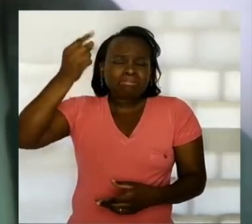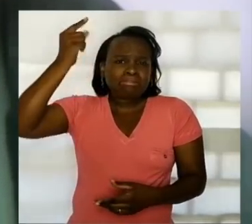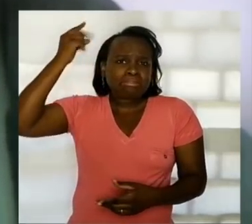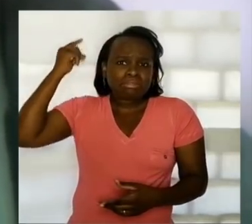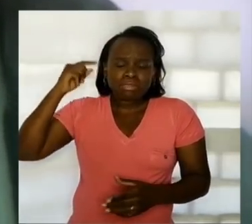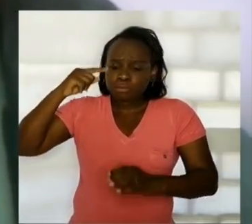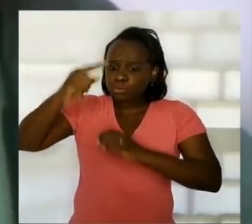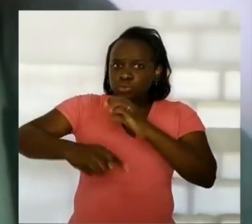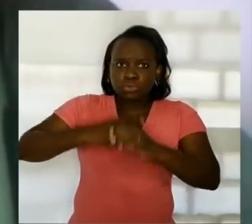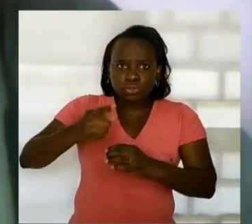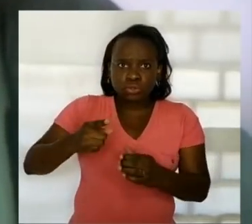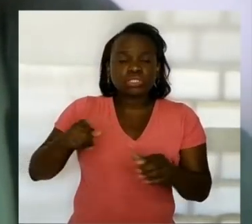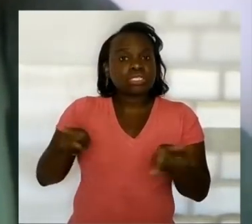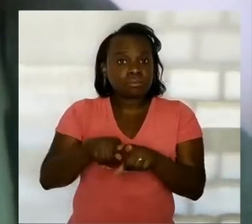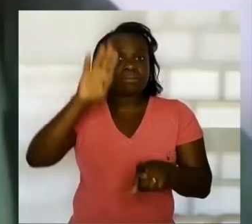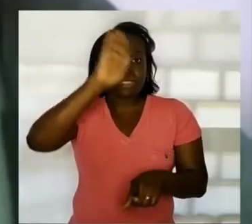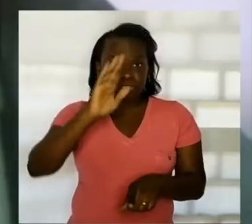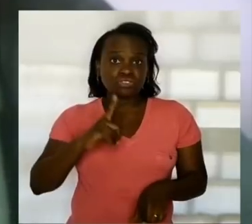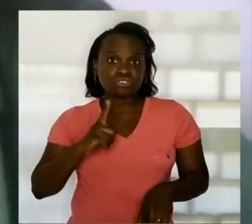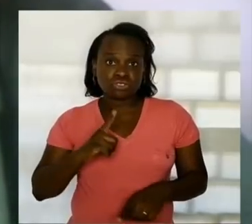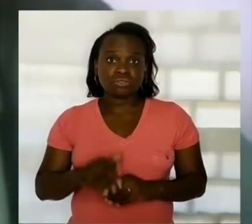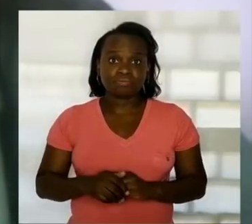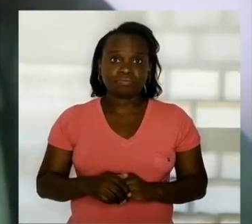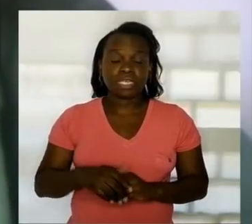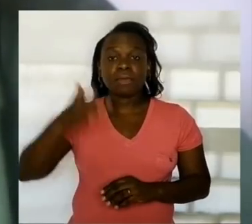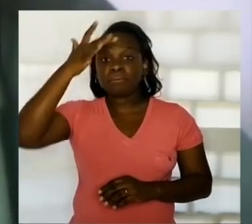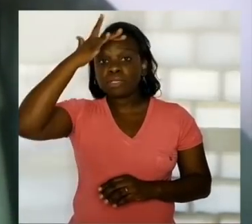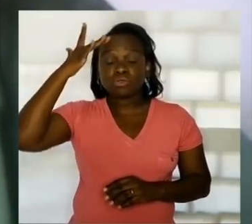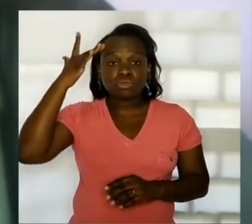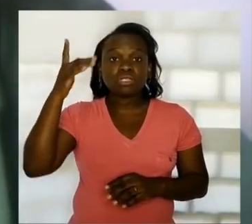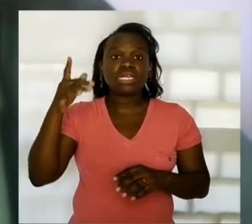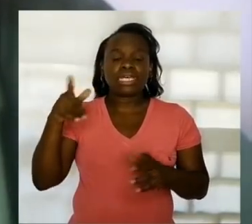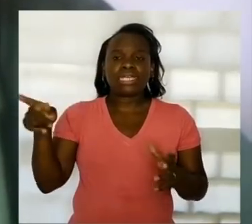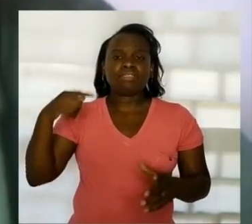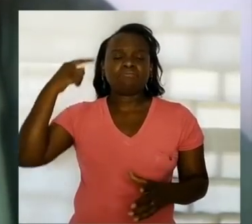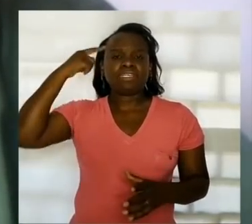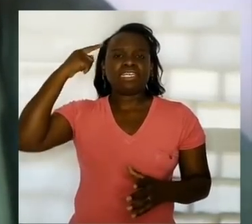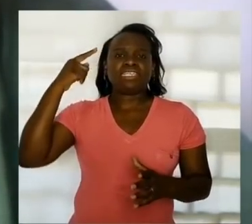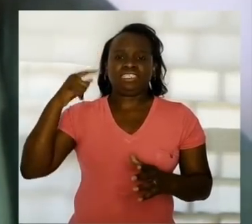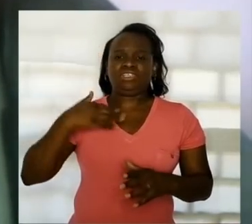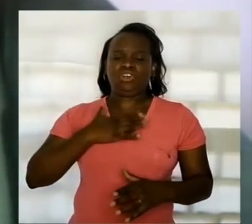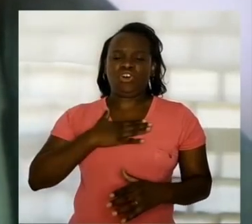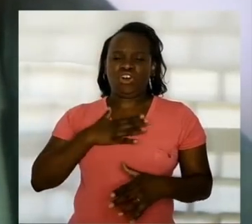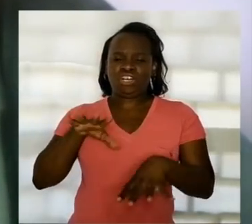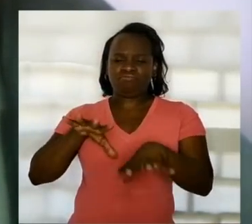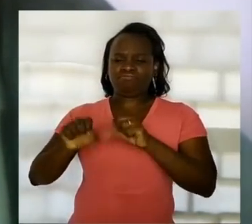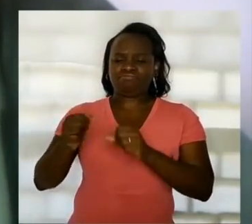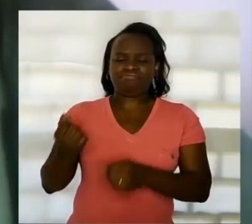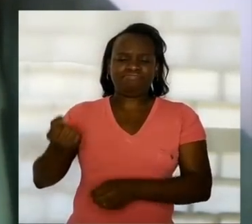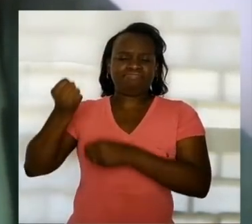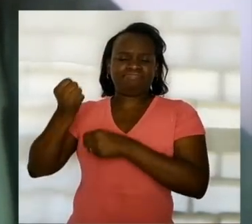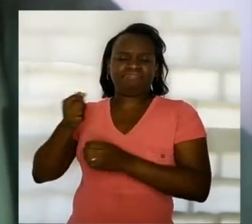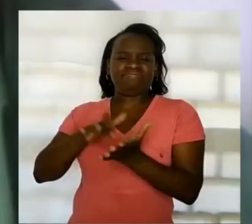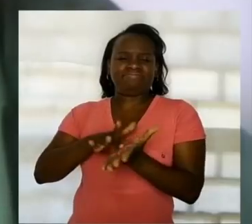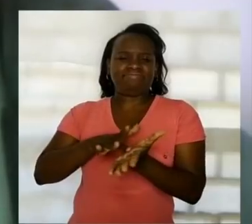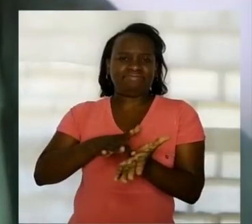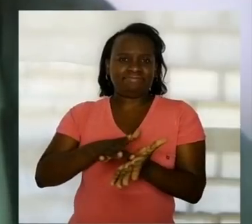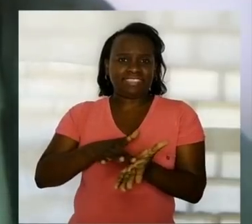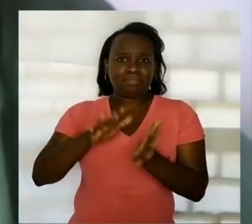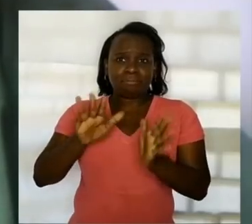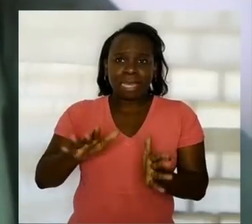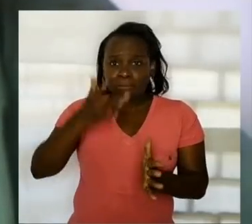medieval que assola o planeta, em particular o Brasil. As pessoas, ao mesmo tempo que fingem gostar de ter